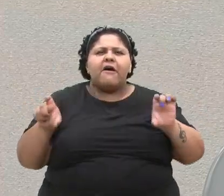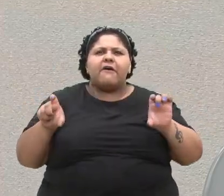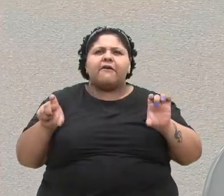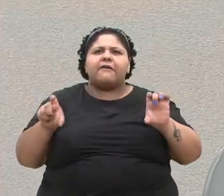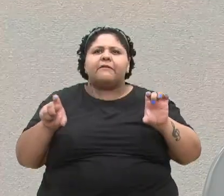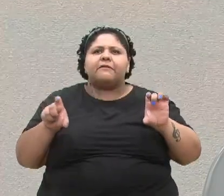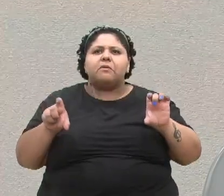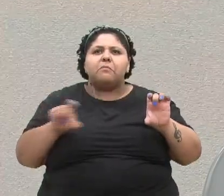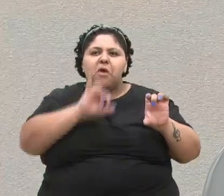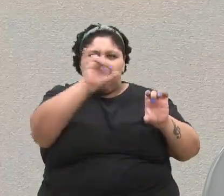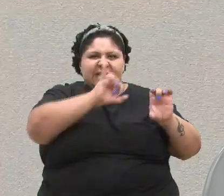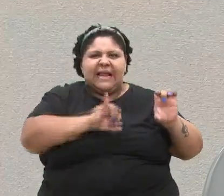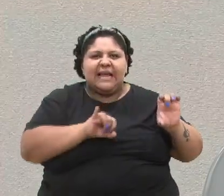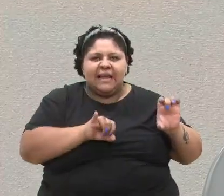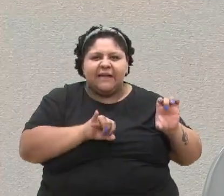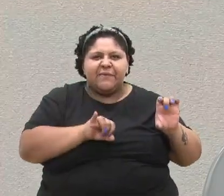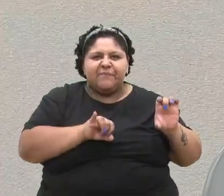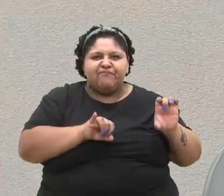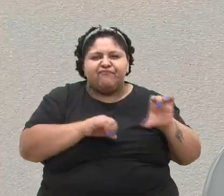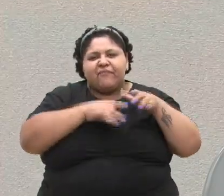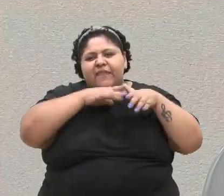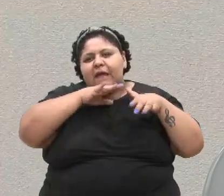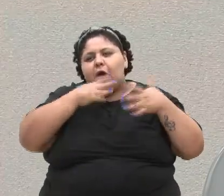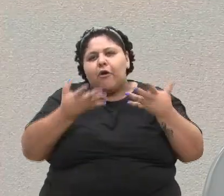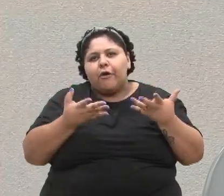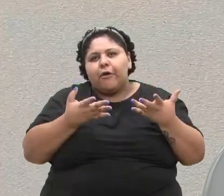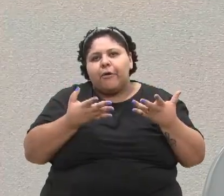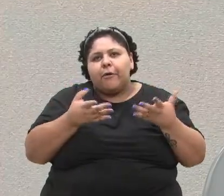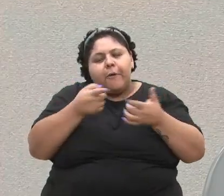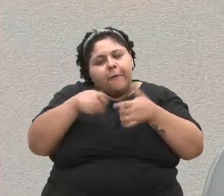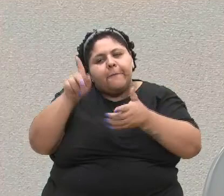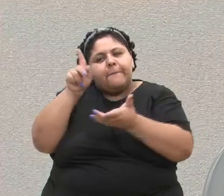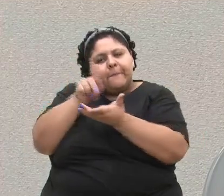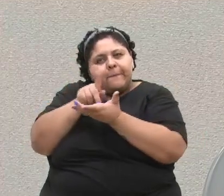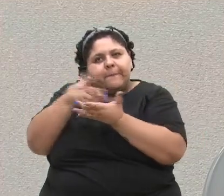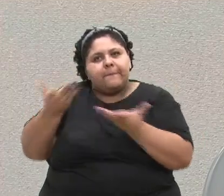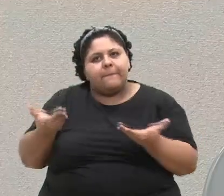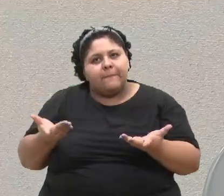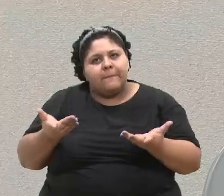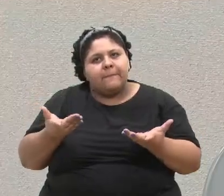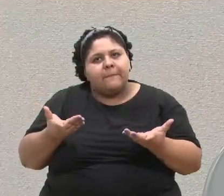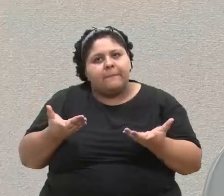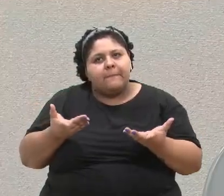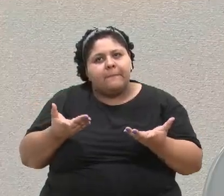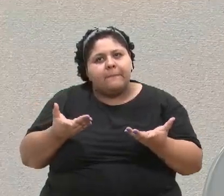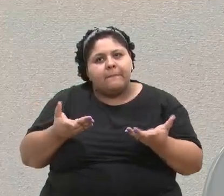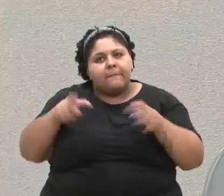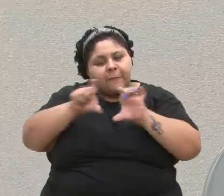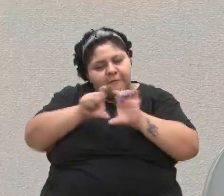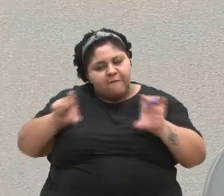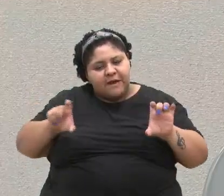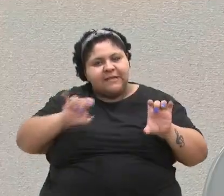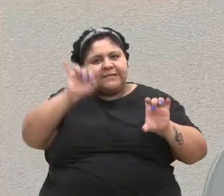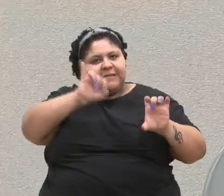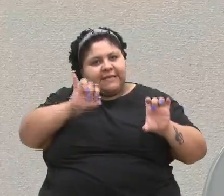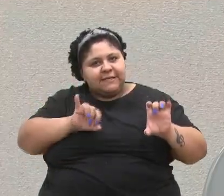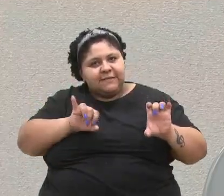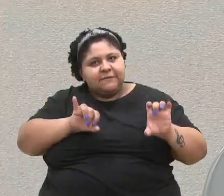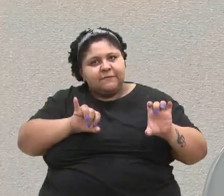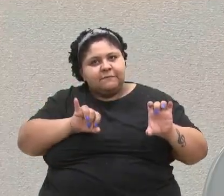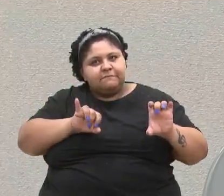italiano está desafinado, mas é verdade. Non entri?